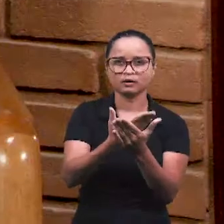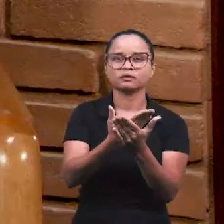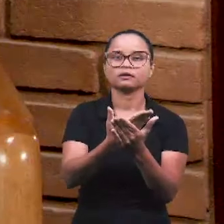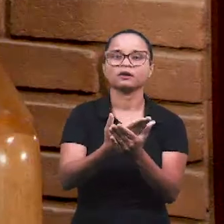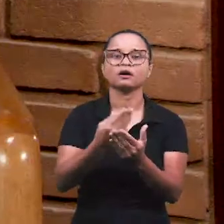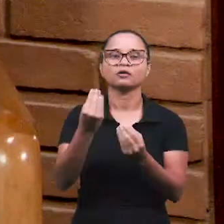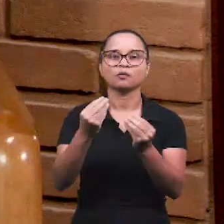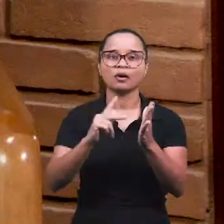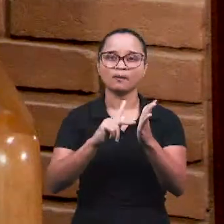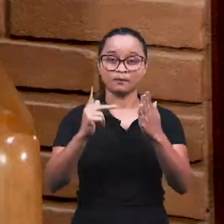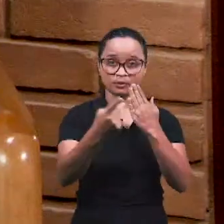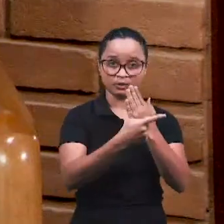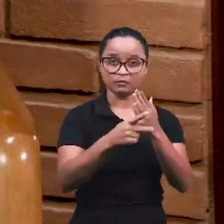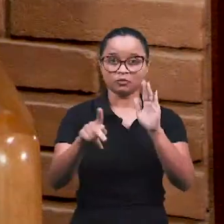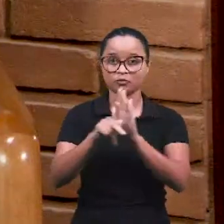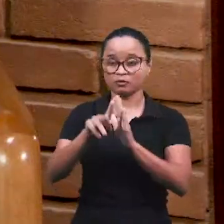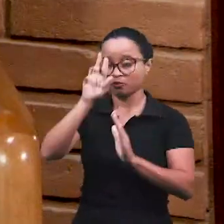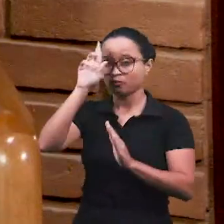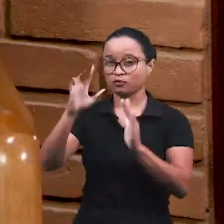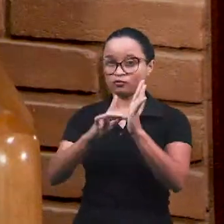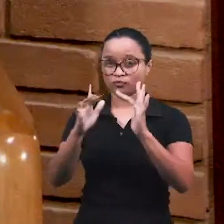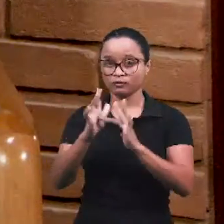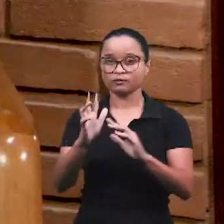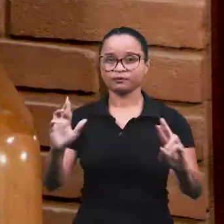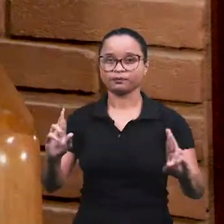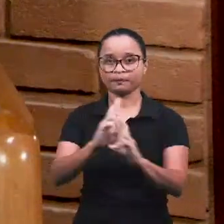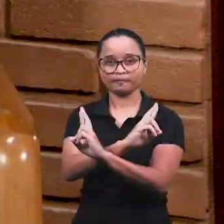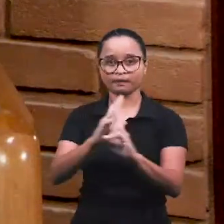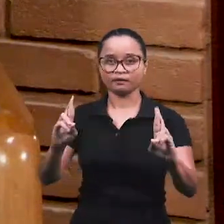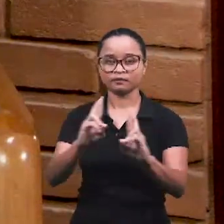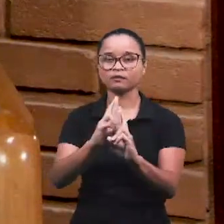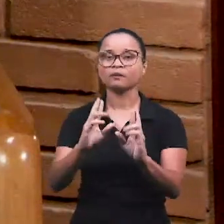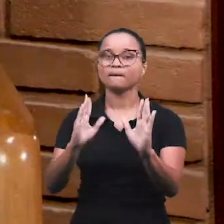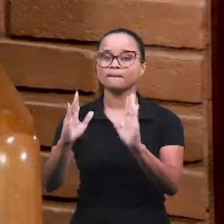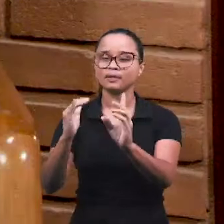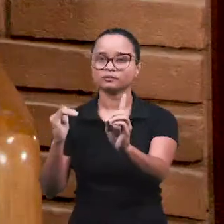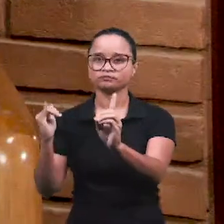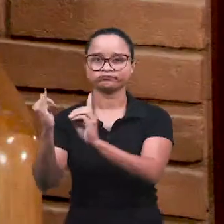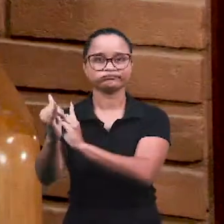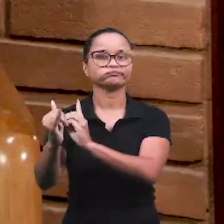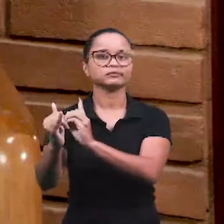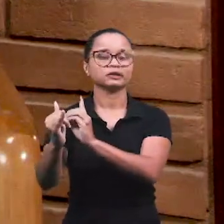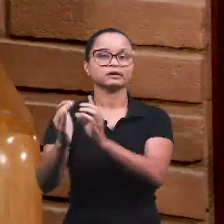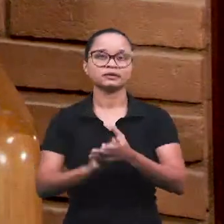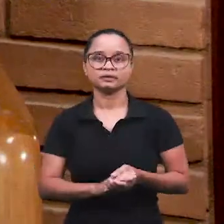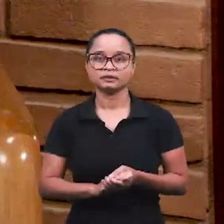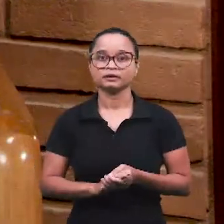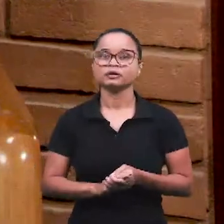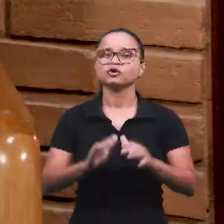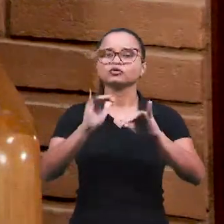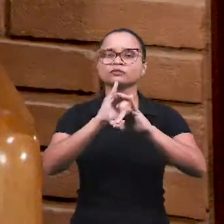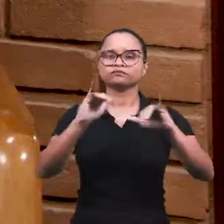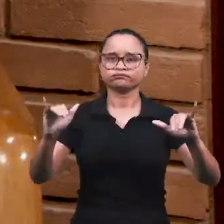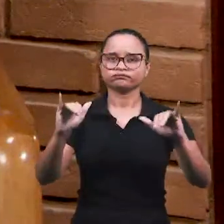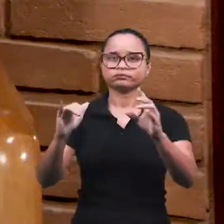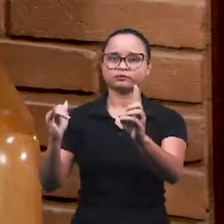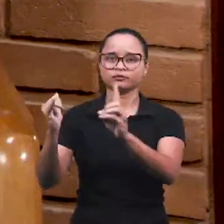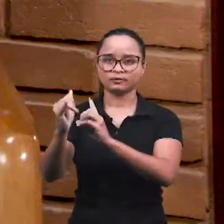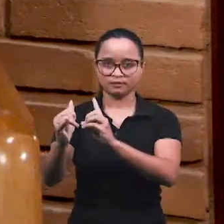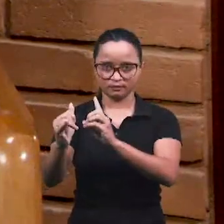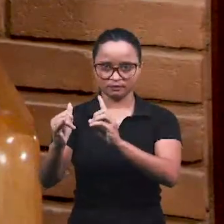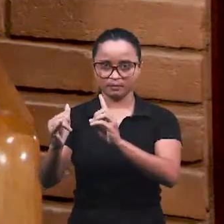abordados através das parábolas do Senhor Jesus relacionadas com os momentos proféticos, de avisos proféticos para a